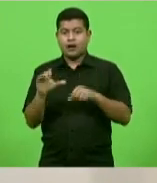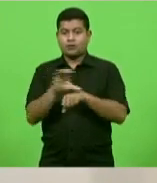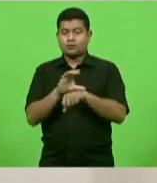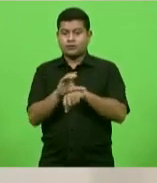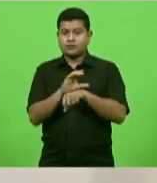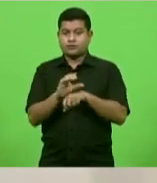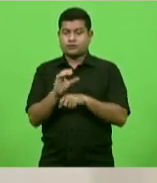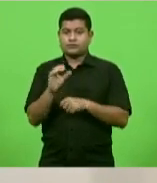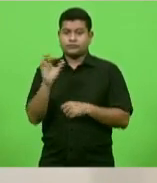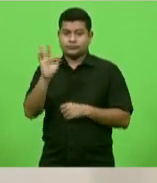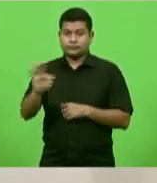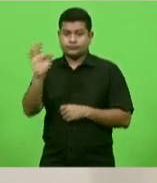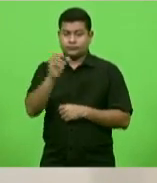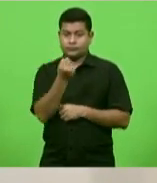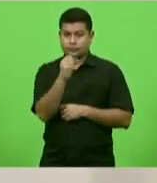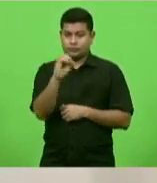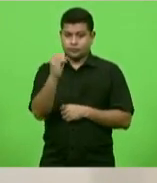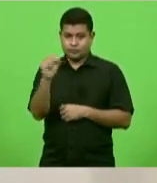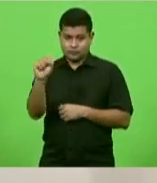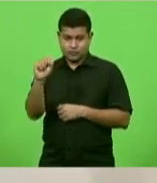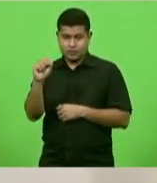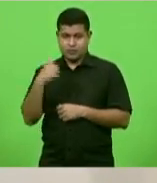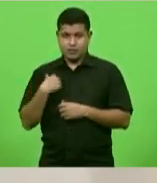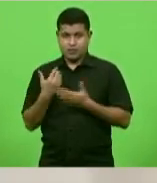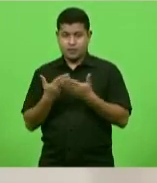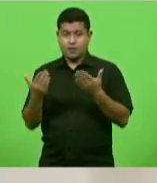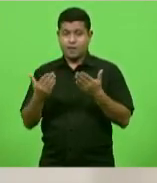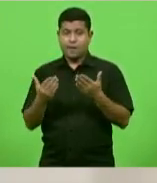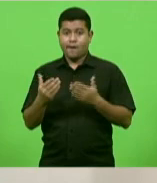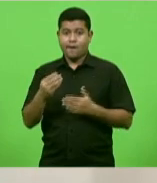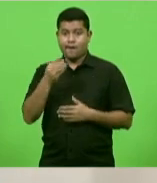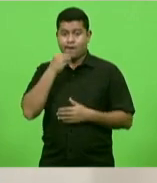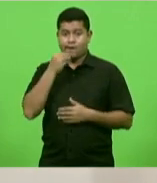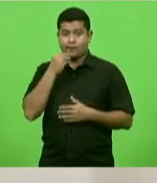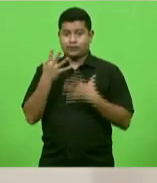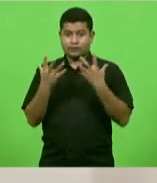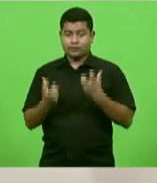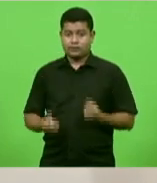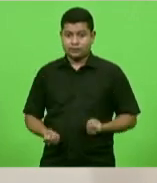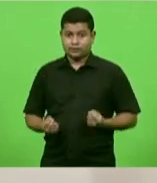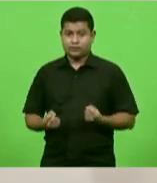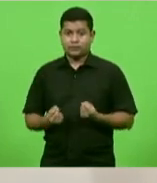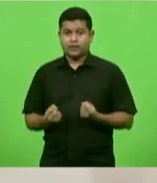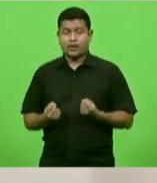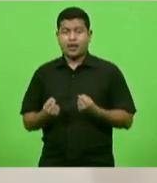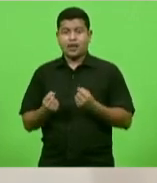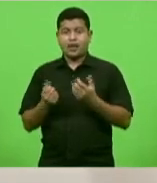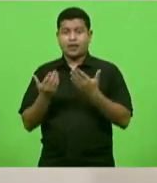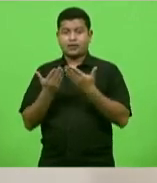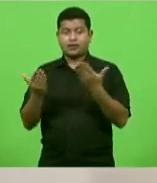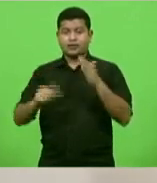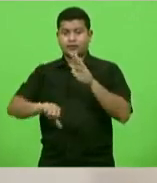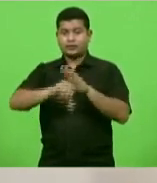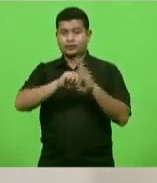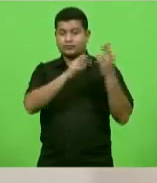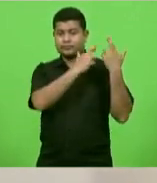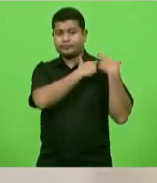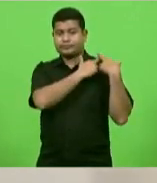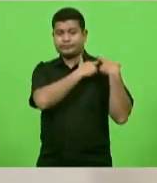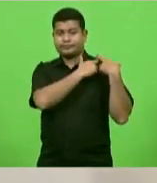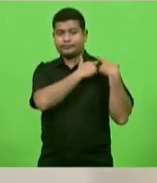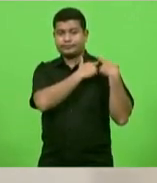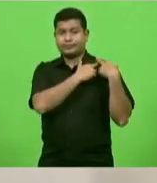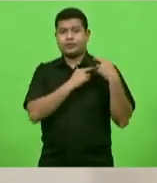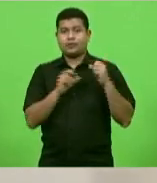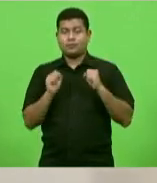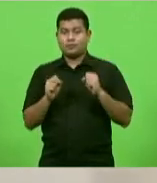de 88 delimitou claramente o universo restrito de admissibilidade dos denominados crimes de responsabilidade